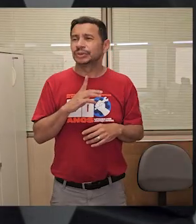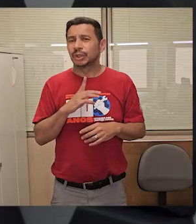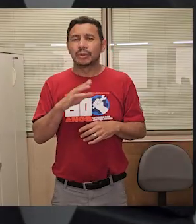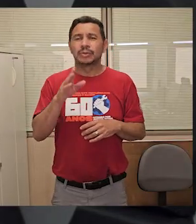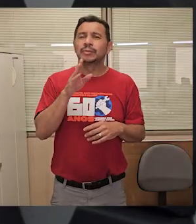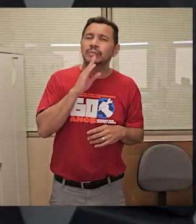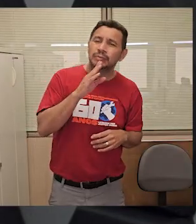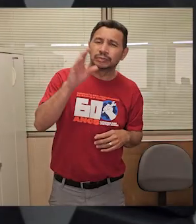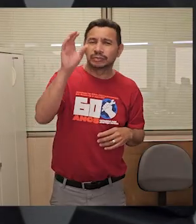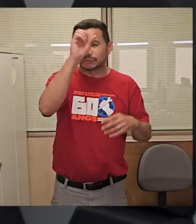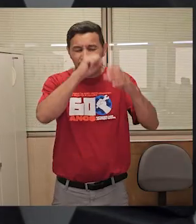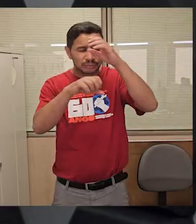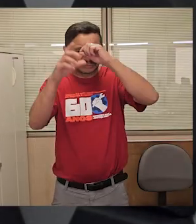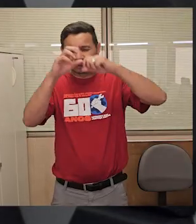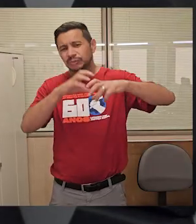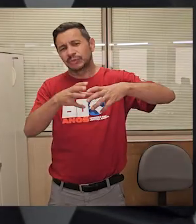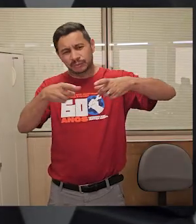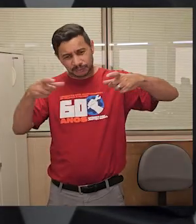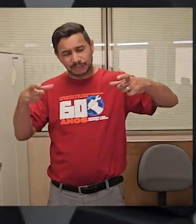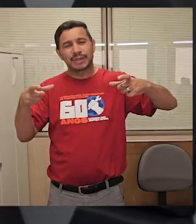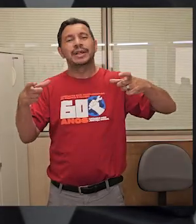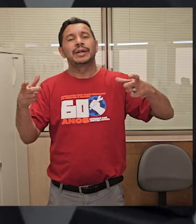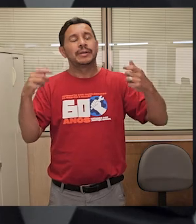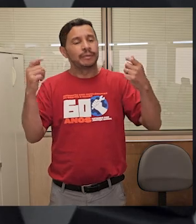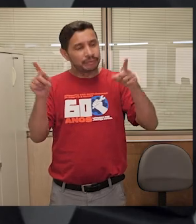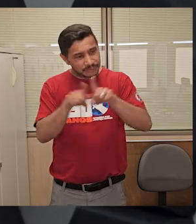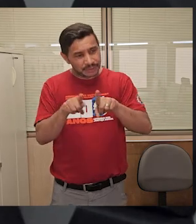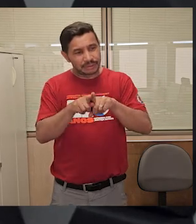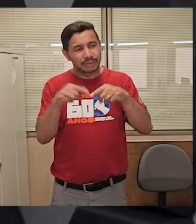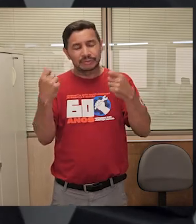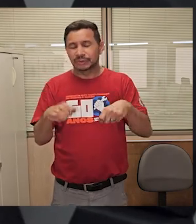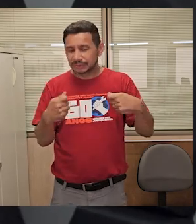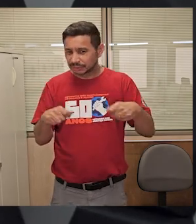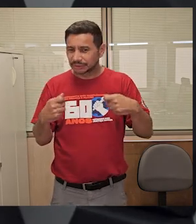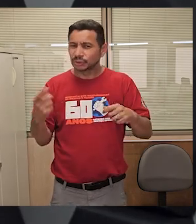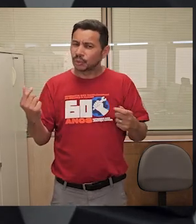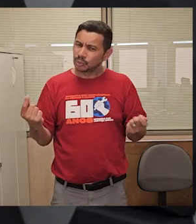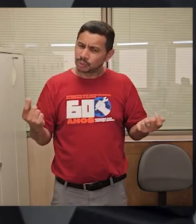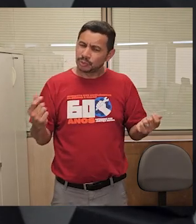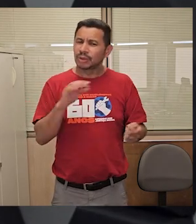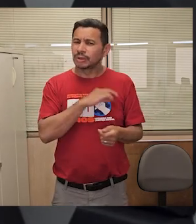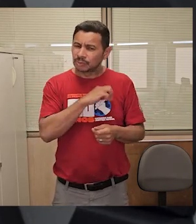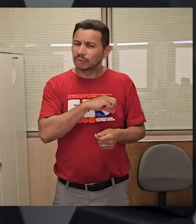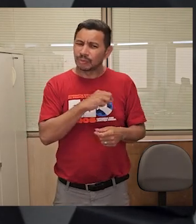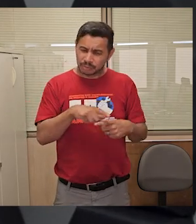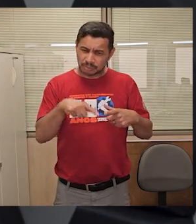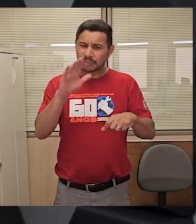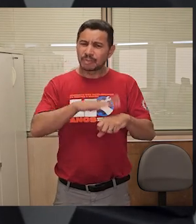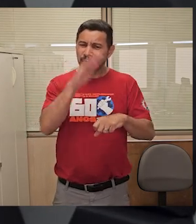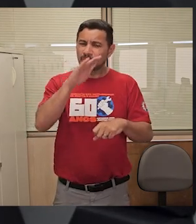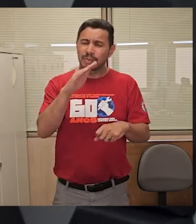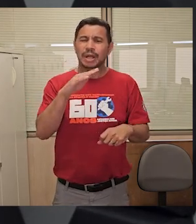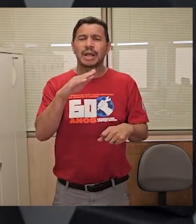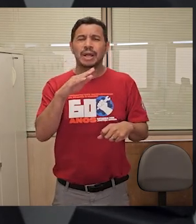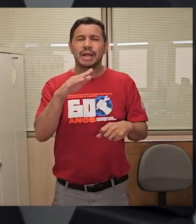de conhecimento maior, também precisa representar ganho salarial, né? Ganho de renda nesse aspecto.